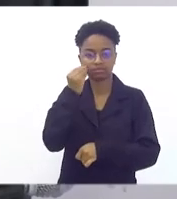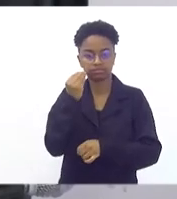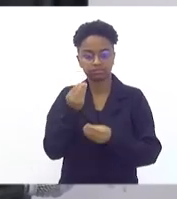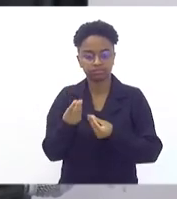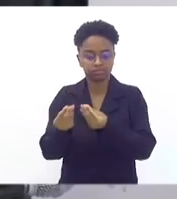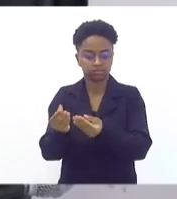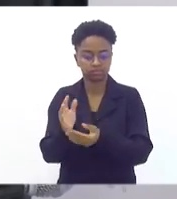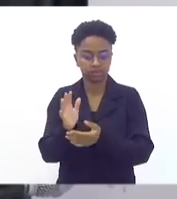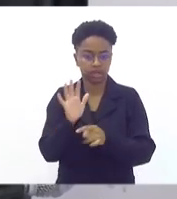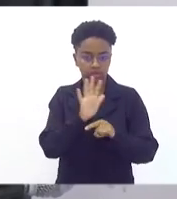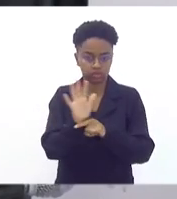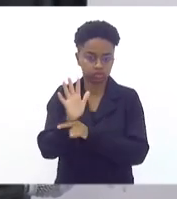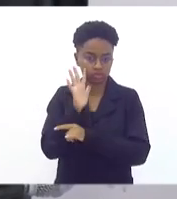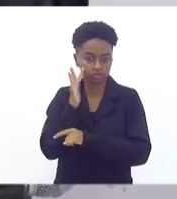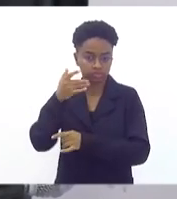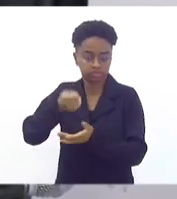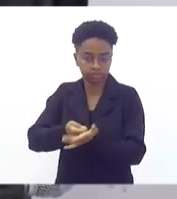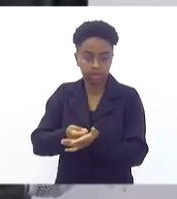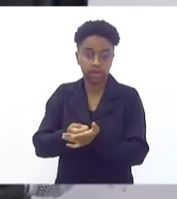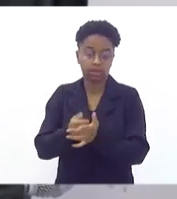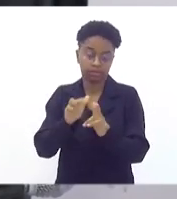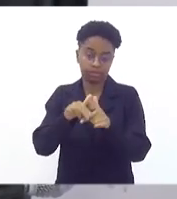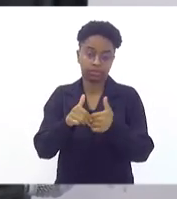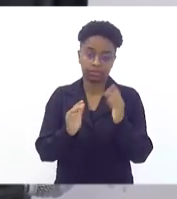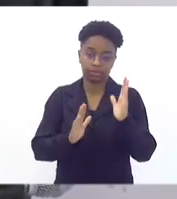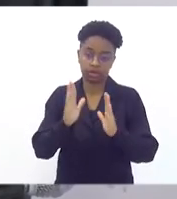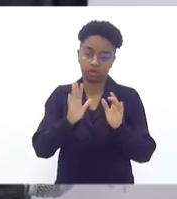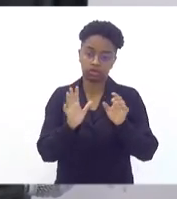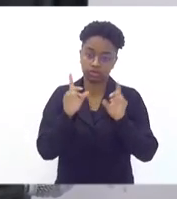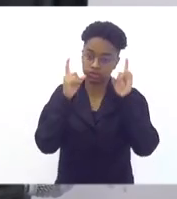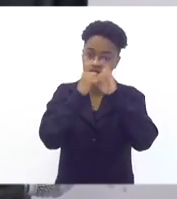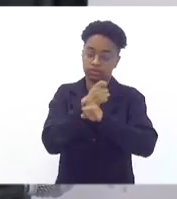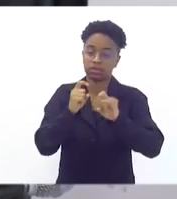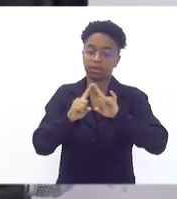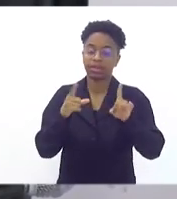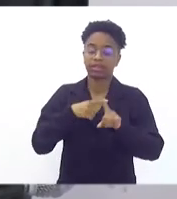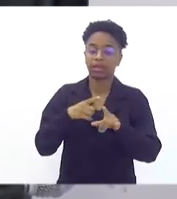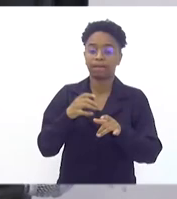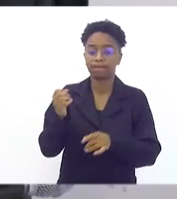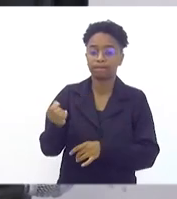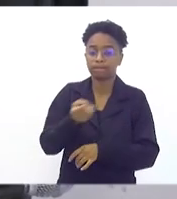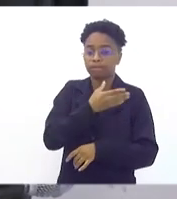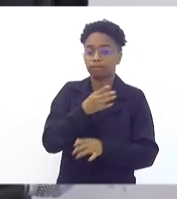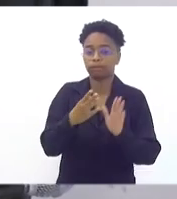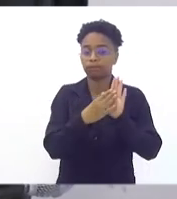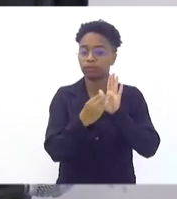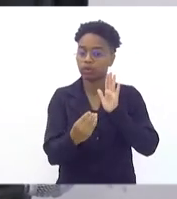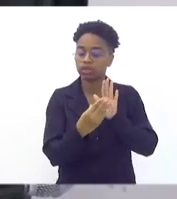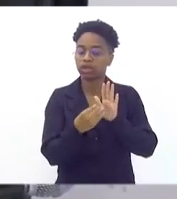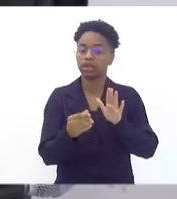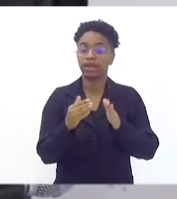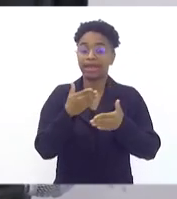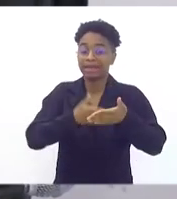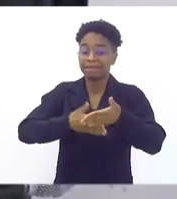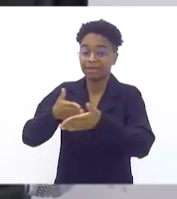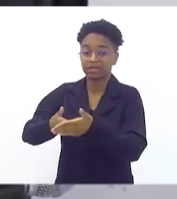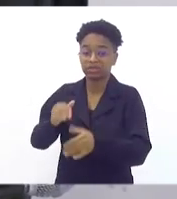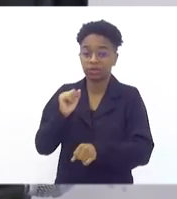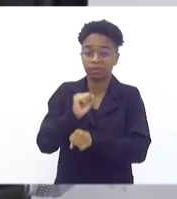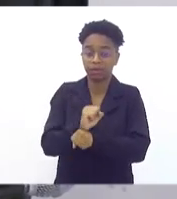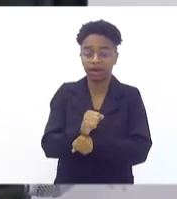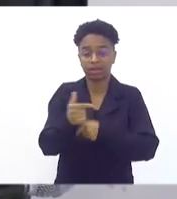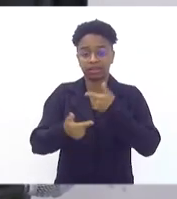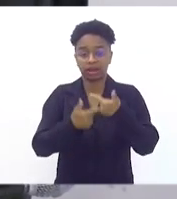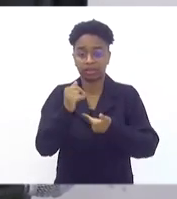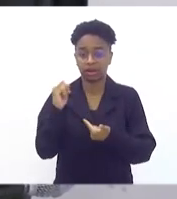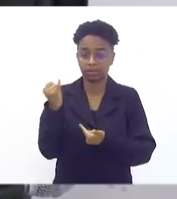da crise sanitária neste sentido a agência adotou um modelo regulatório inédito que impediu a paralisação dos imprescindíveis